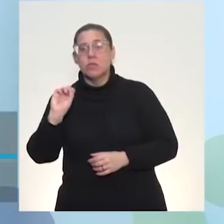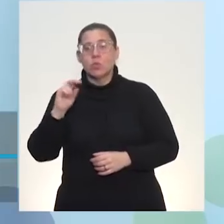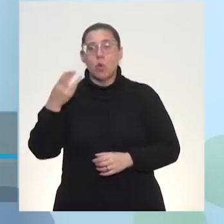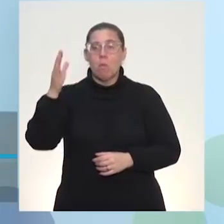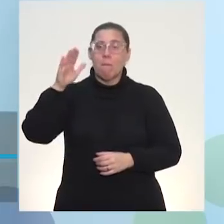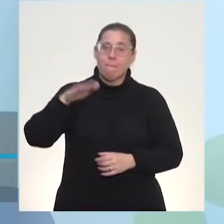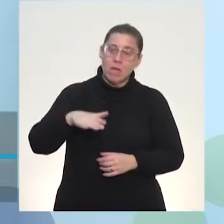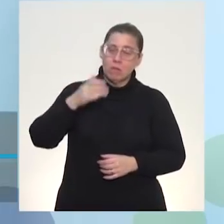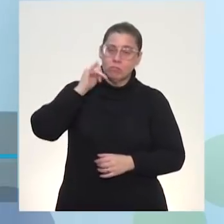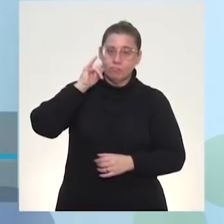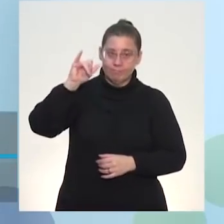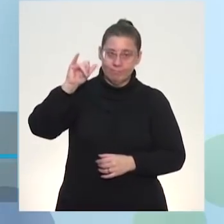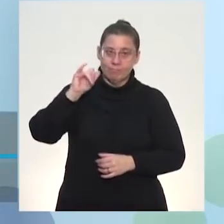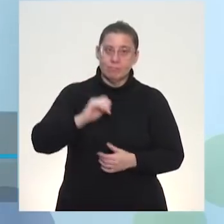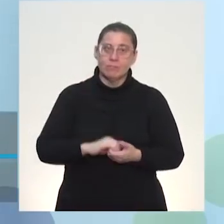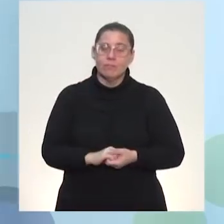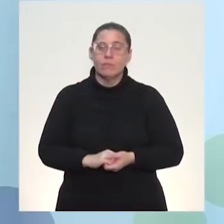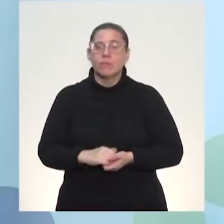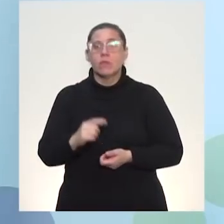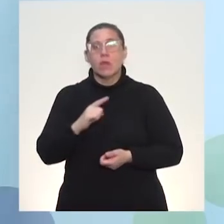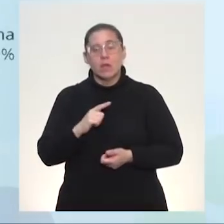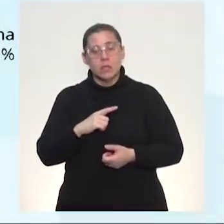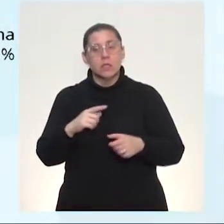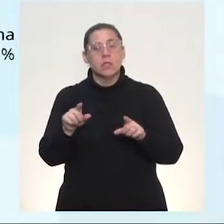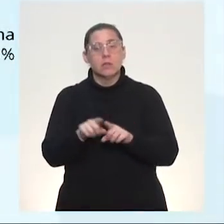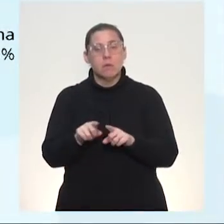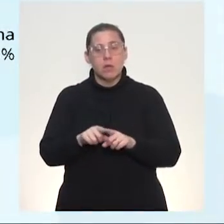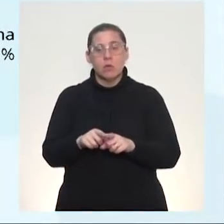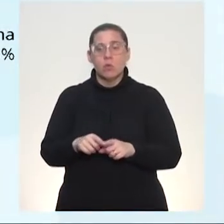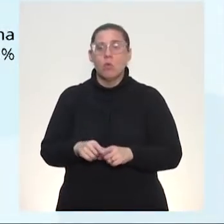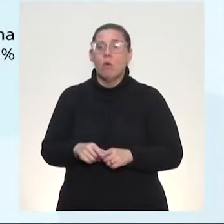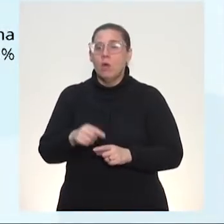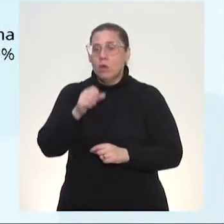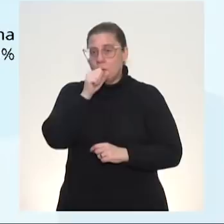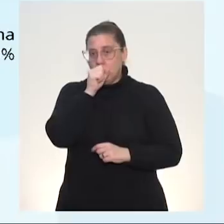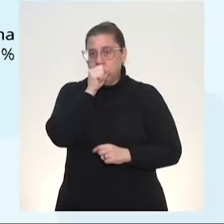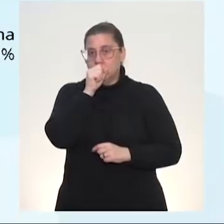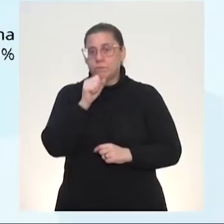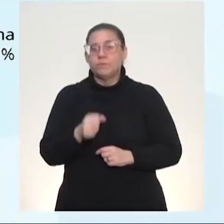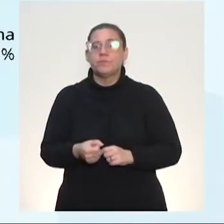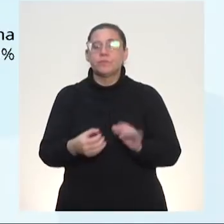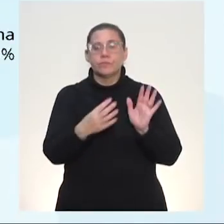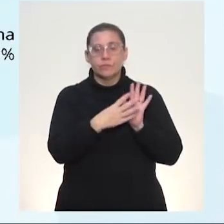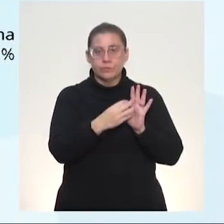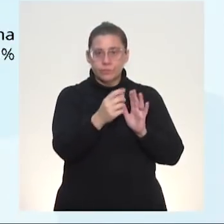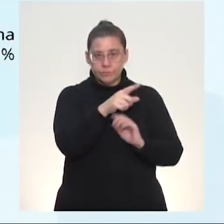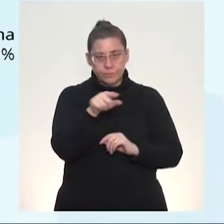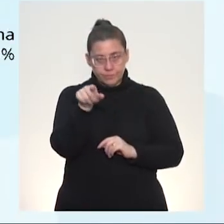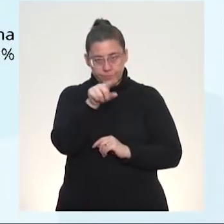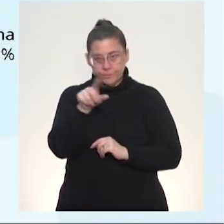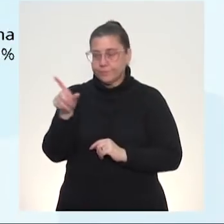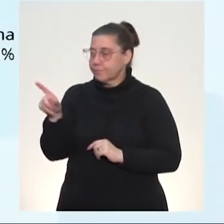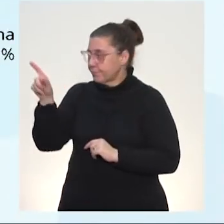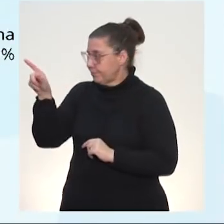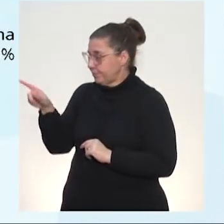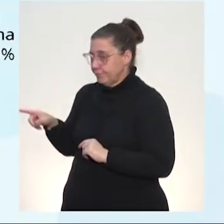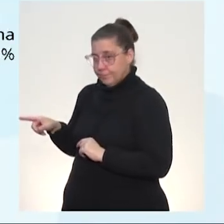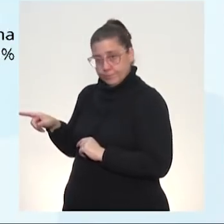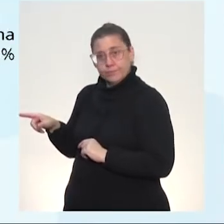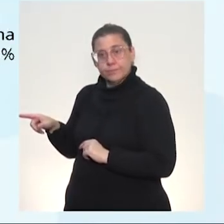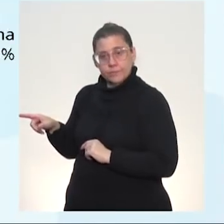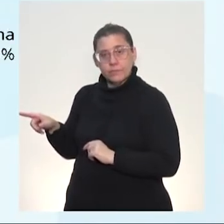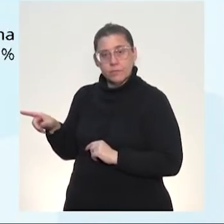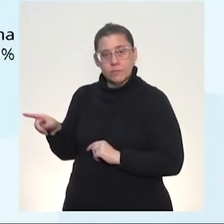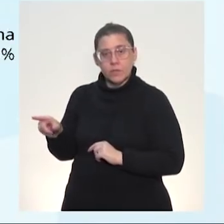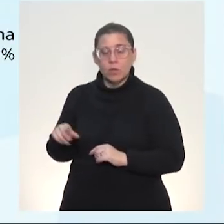energética. Aí, aqui, eu tenho um exemplo que a gente trouxe para vocês na prática, que é comparando o consumo de